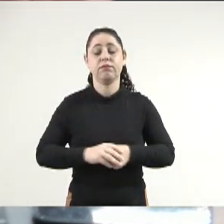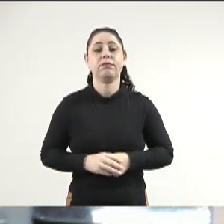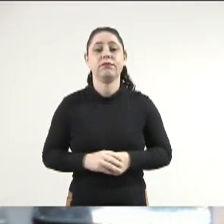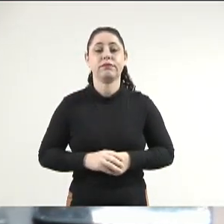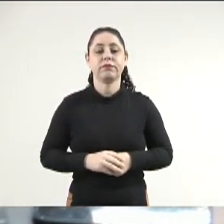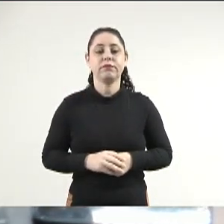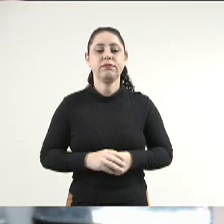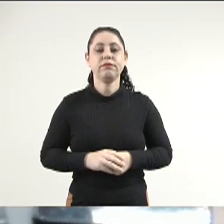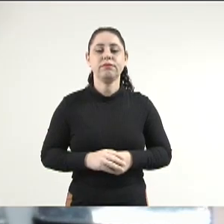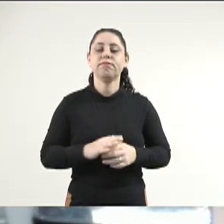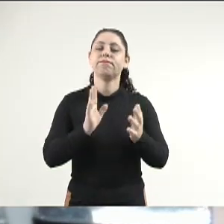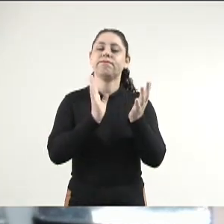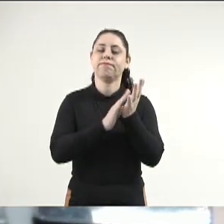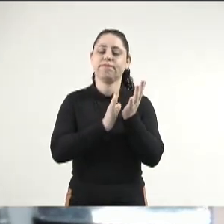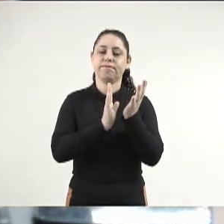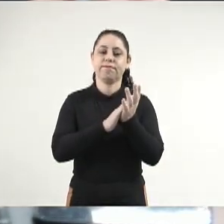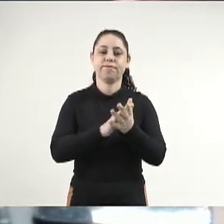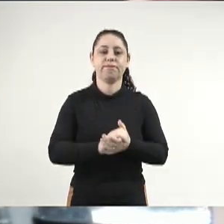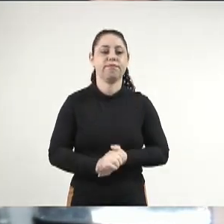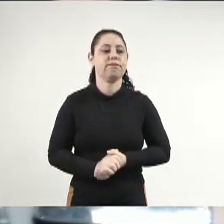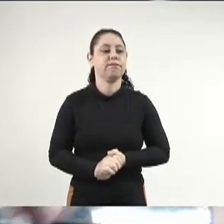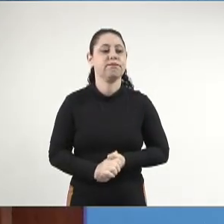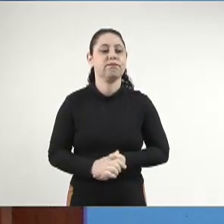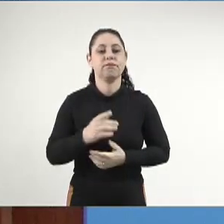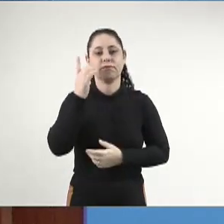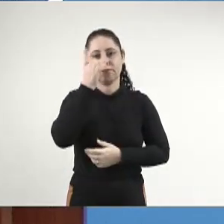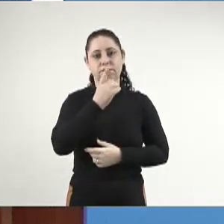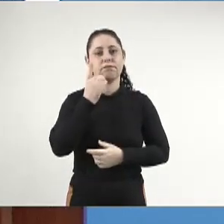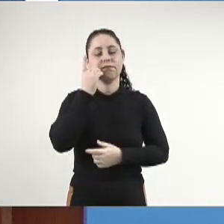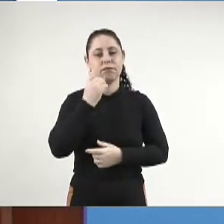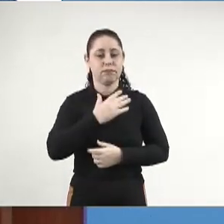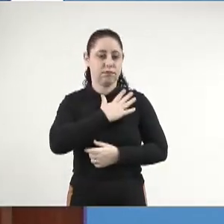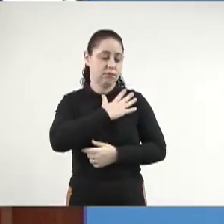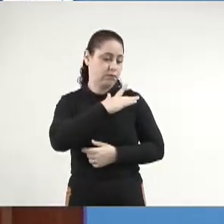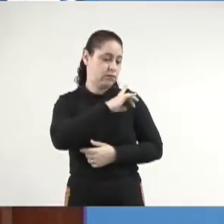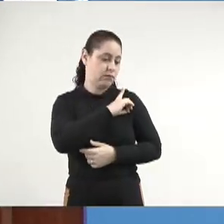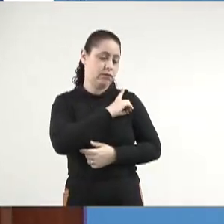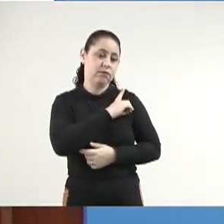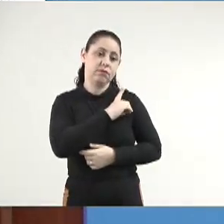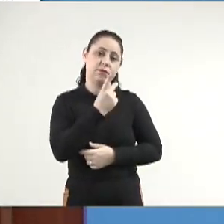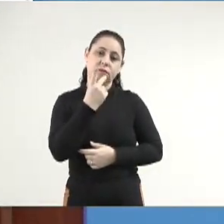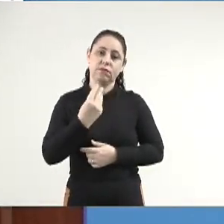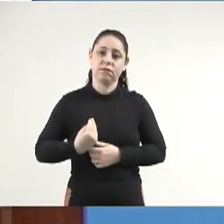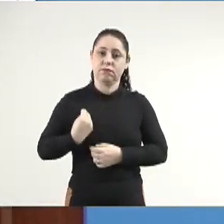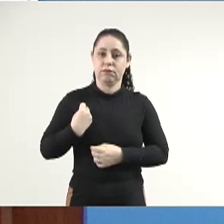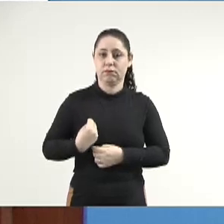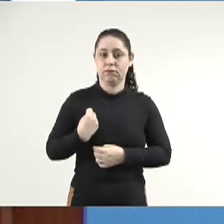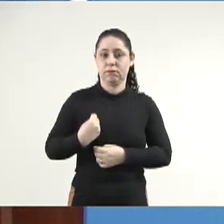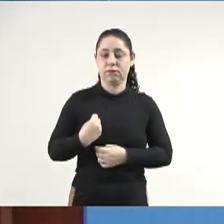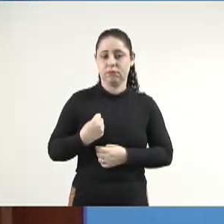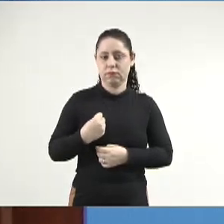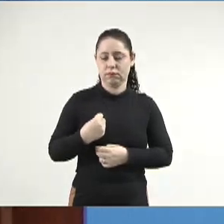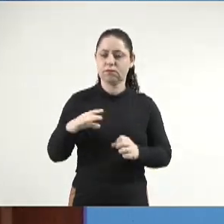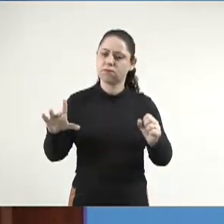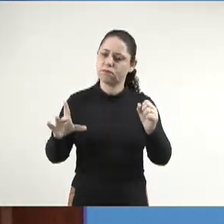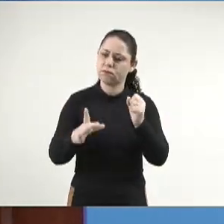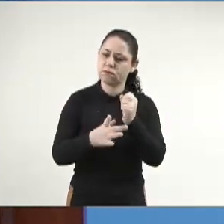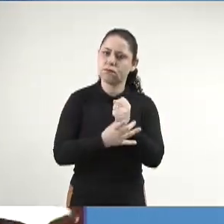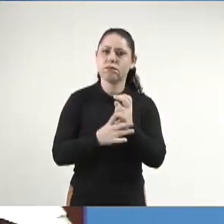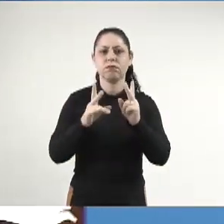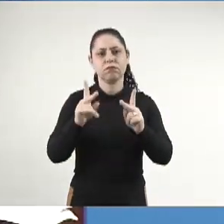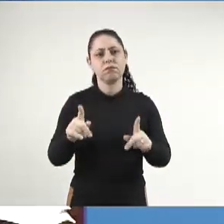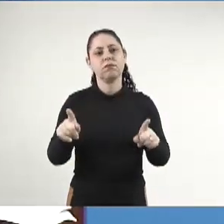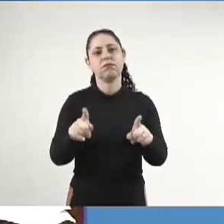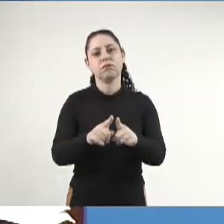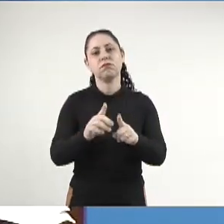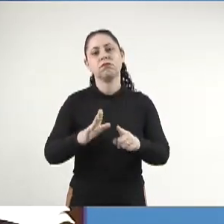também. Então, parabéns. E, deputado Coronel Davi, Vossa Excelência, que faz parte das Forças de Segurança do Mato Grosso do Sul,